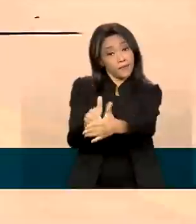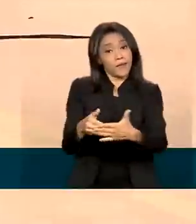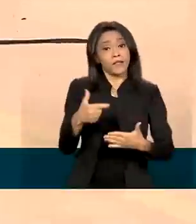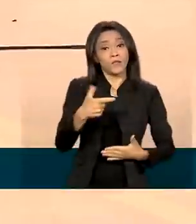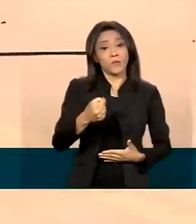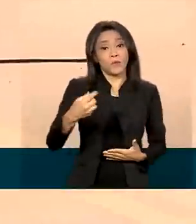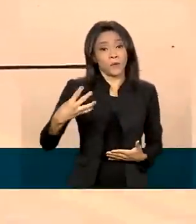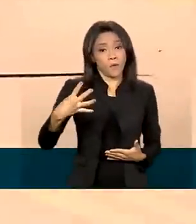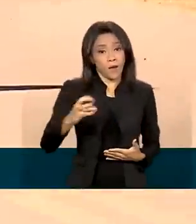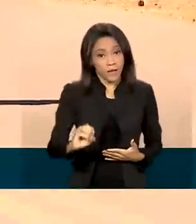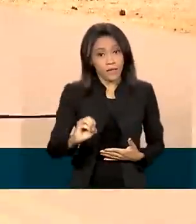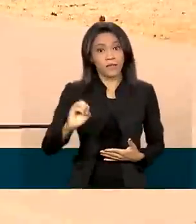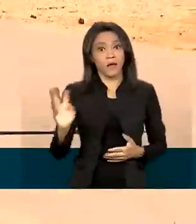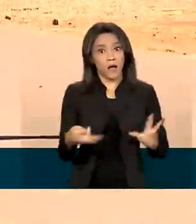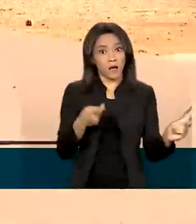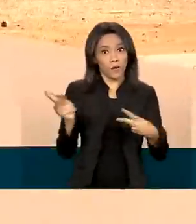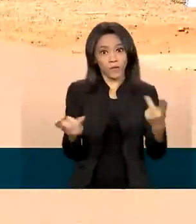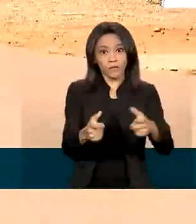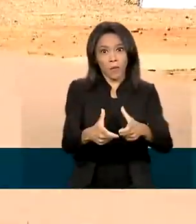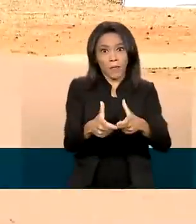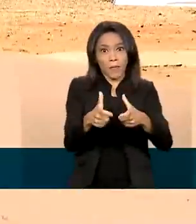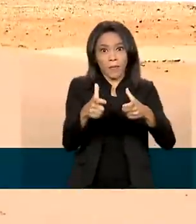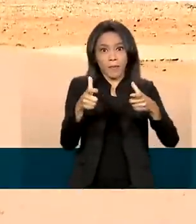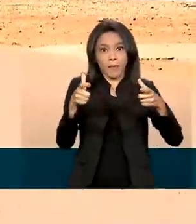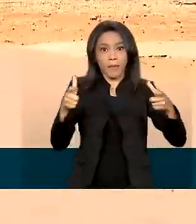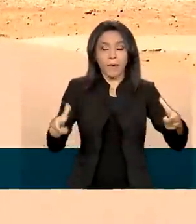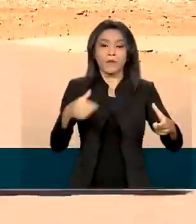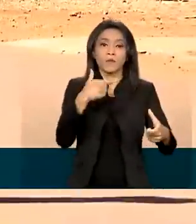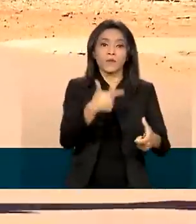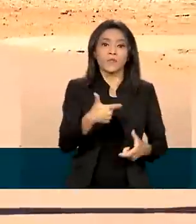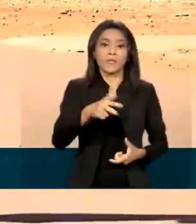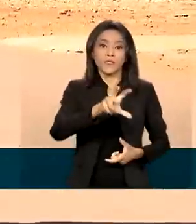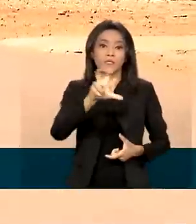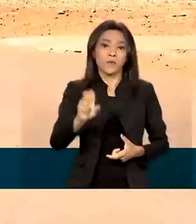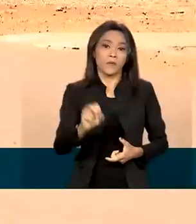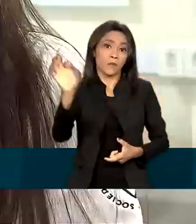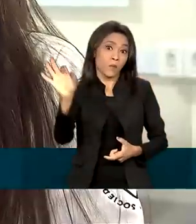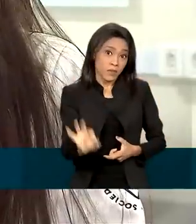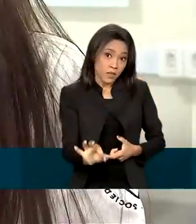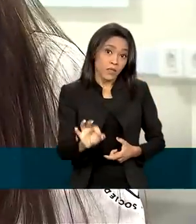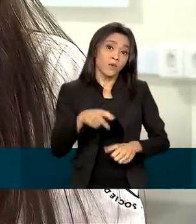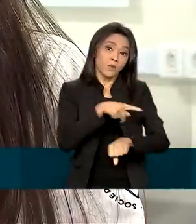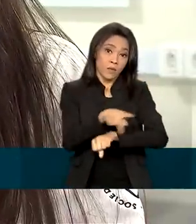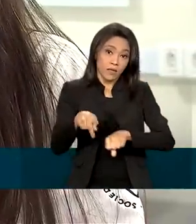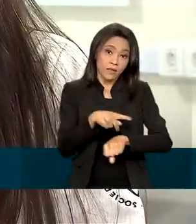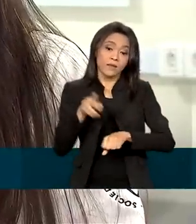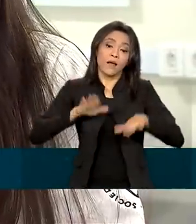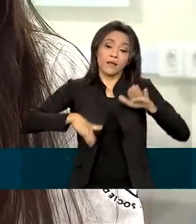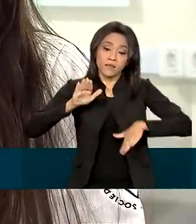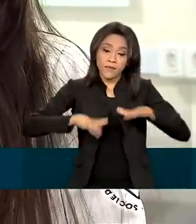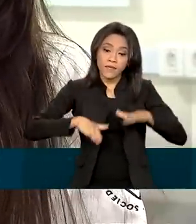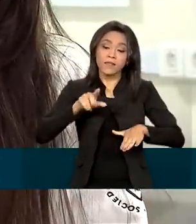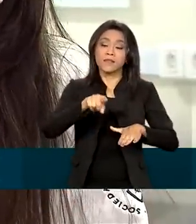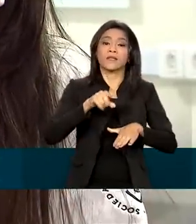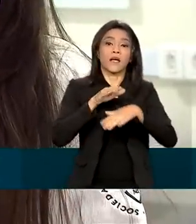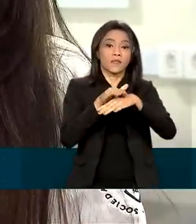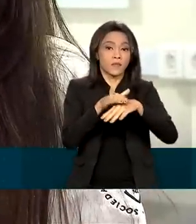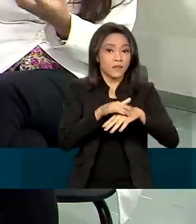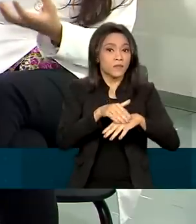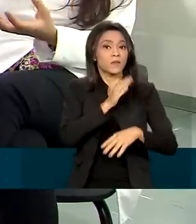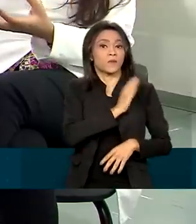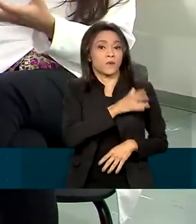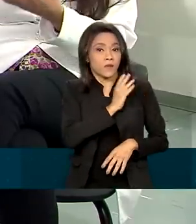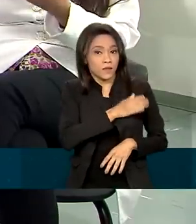2040 o número de casos aumente em até 250% no país. Muitas vezes, as doenças do